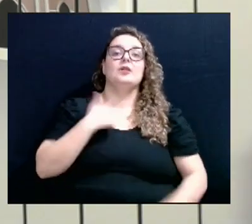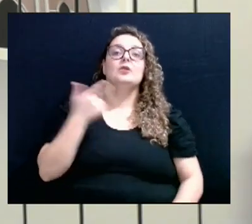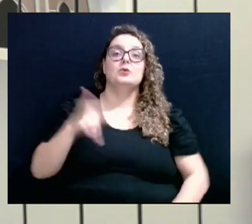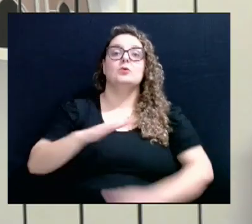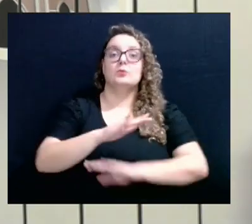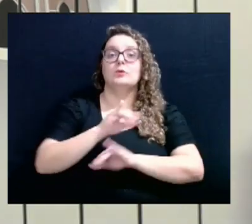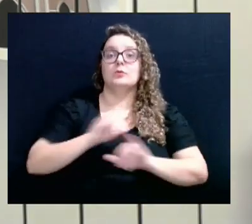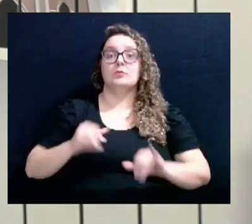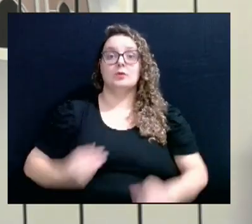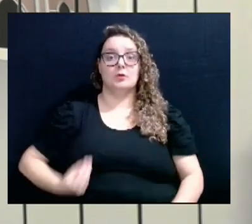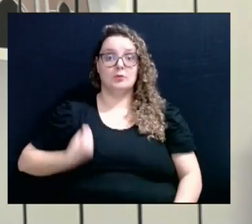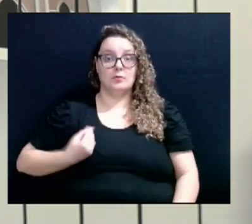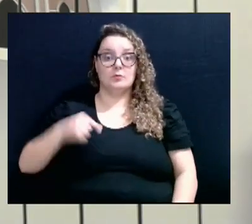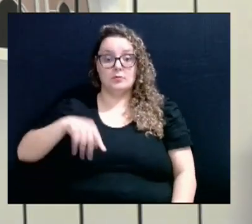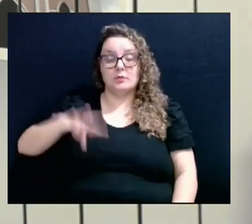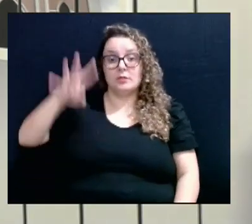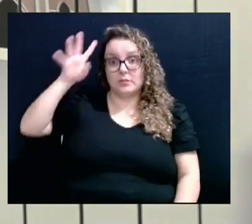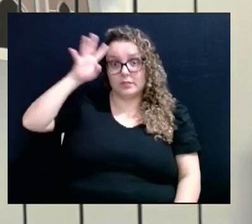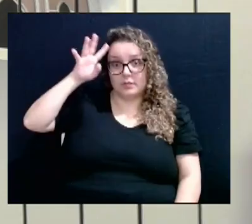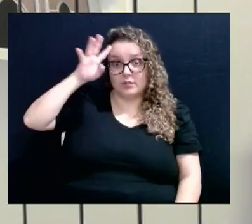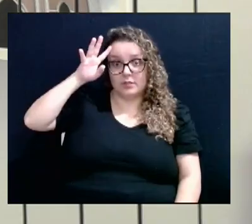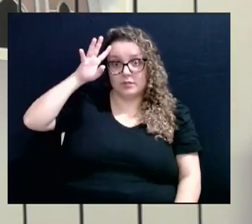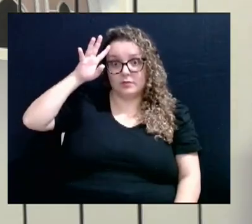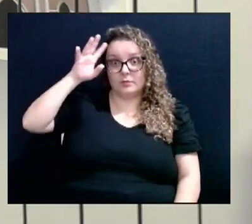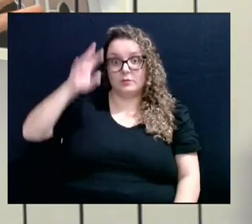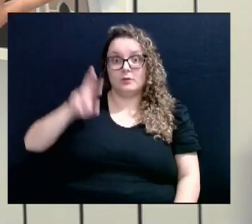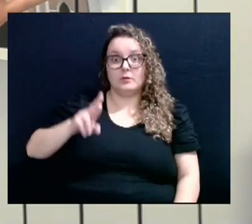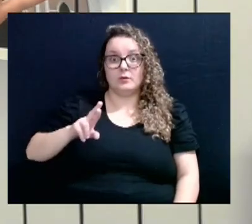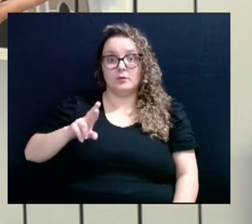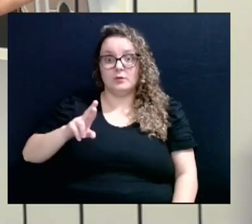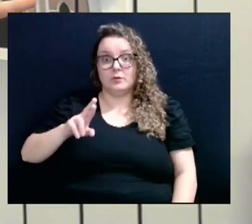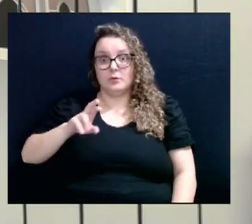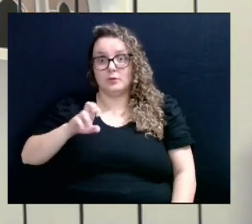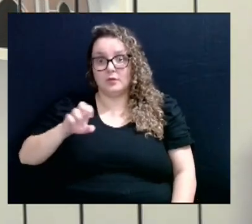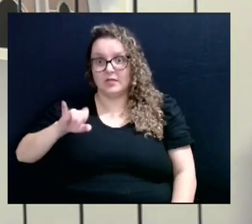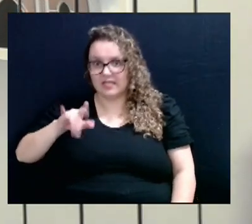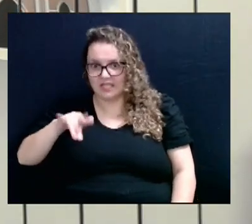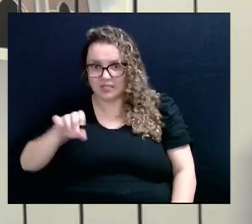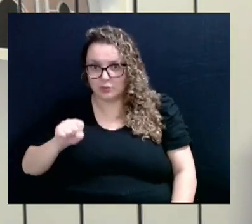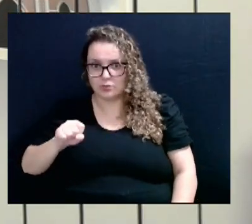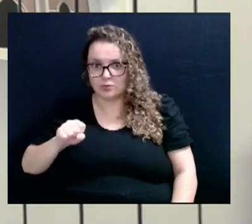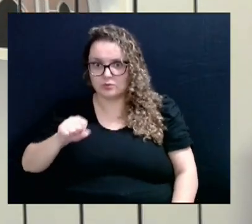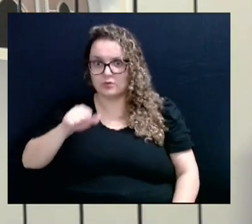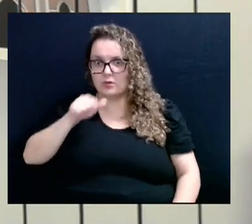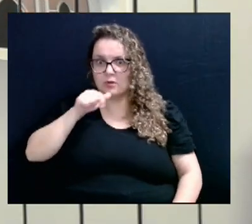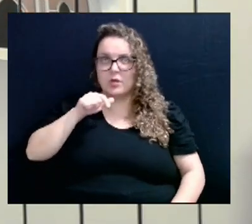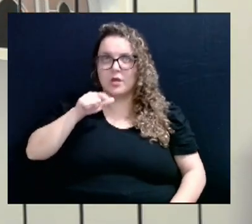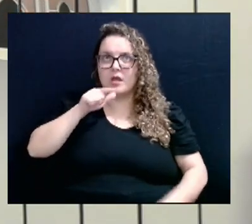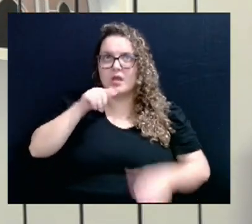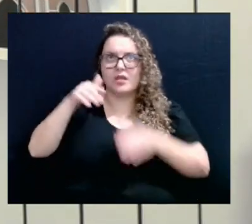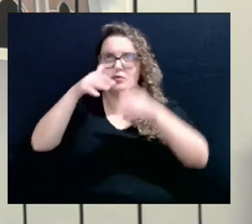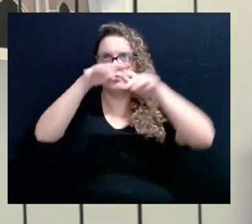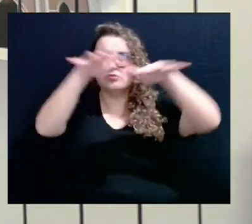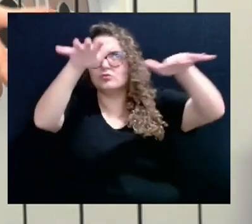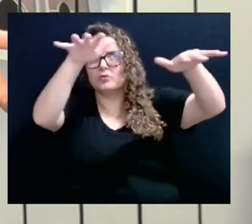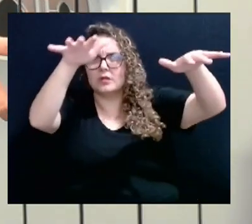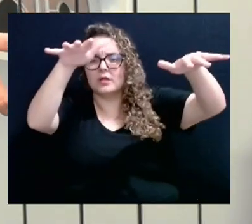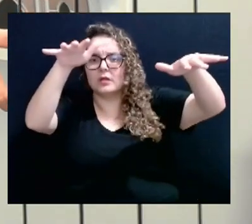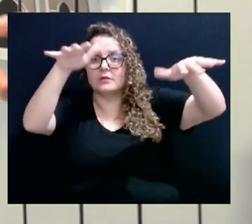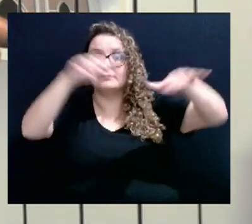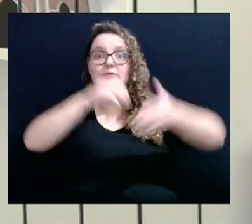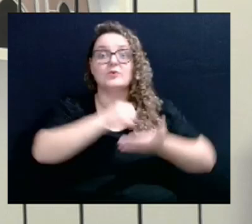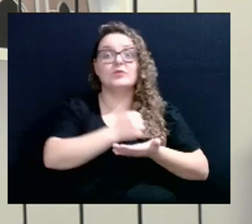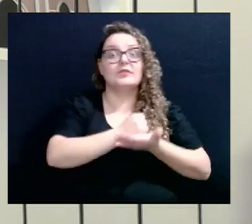nesta quarta-feira. Os rios voadores são fundamentais por transportar as massas de água desde a